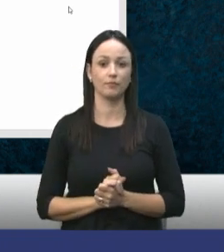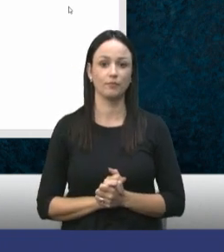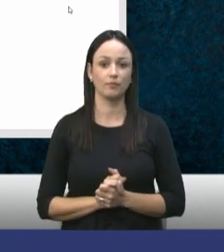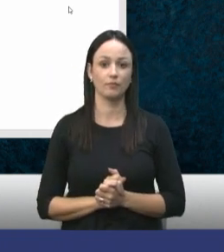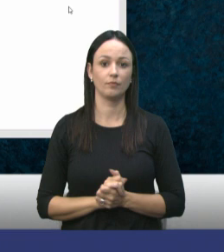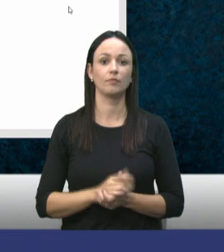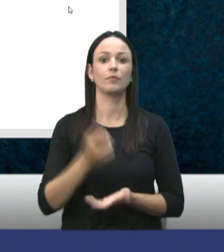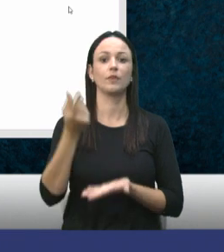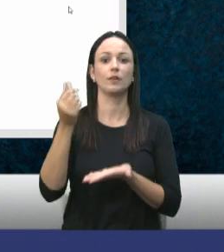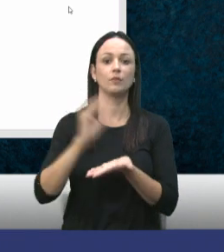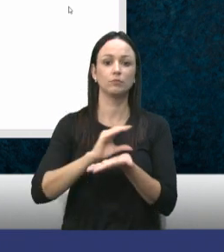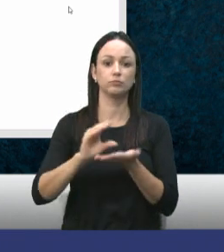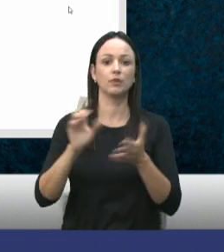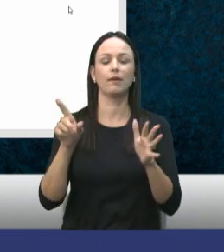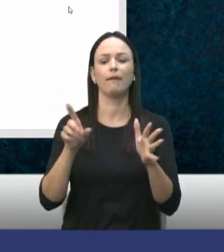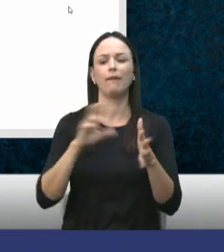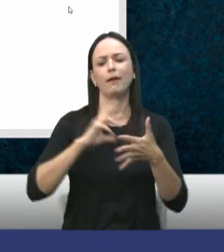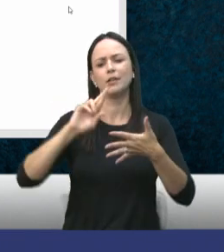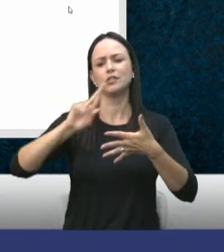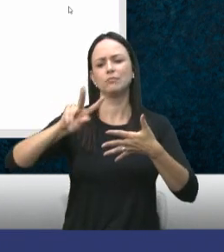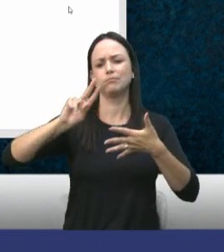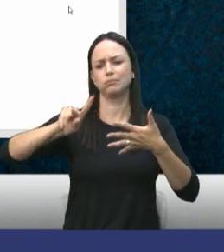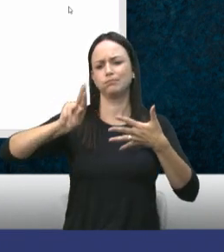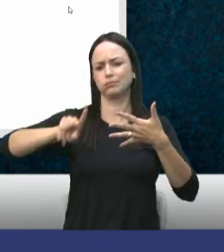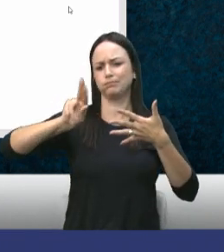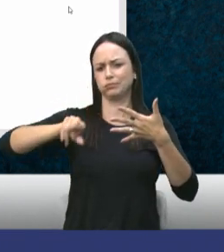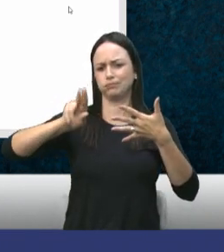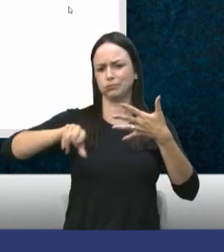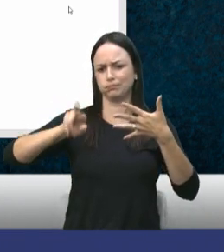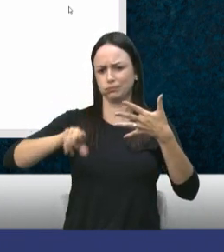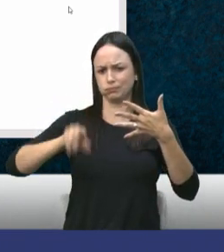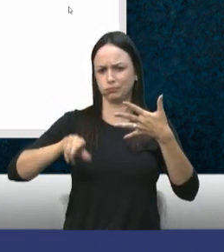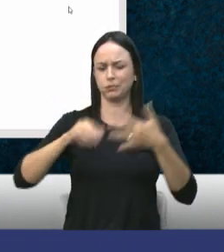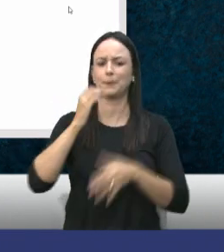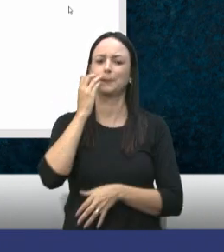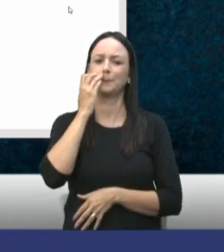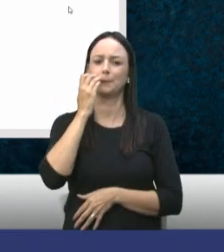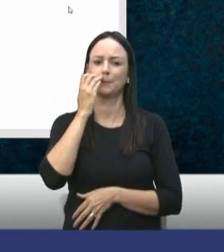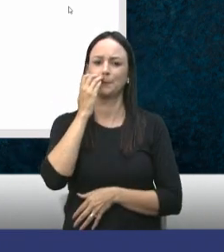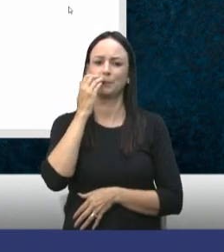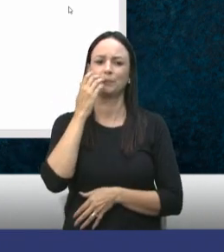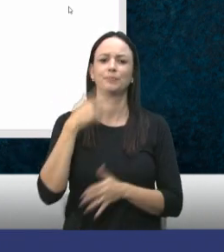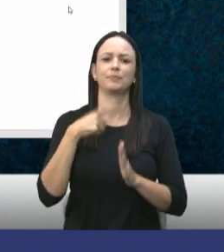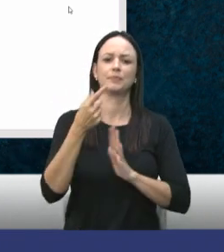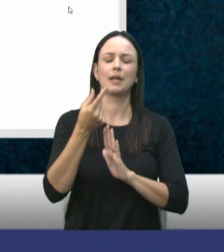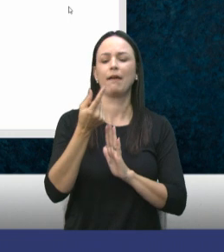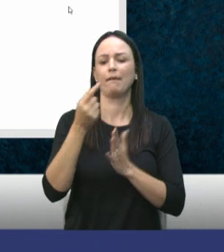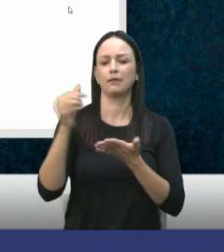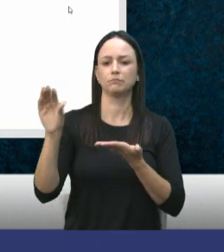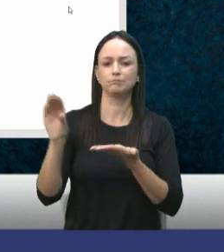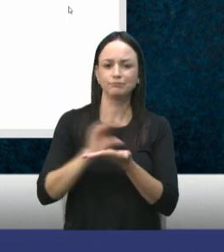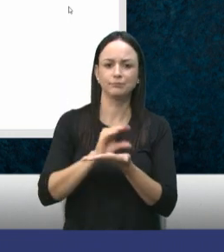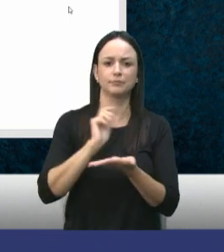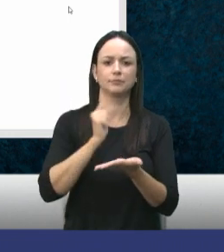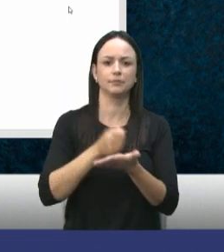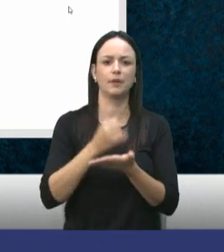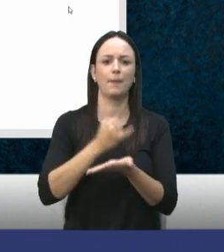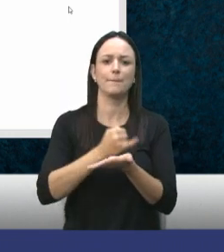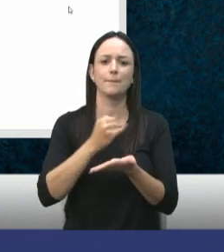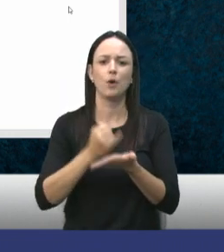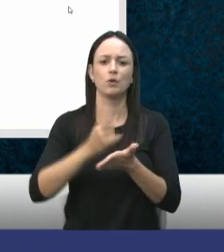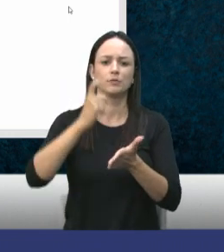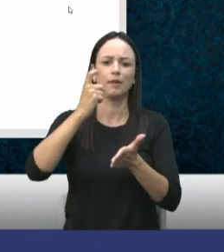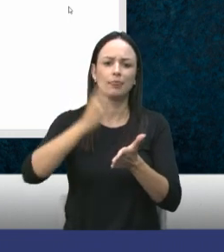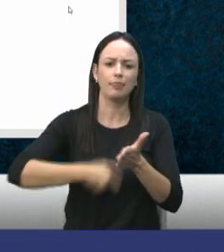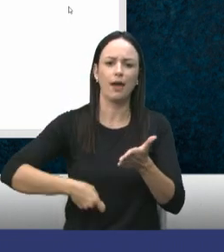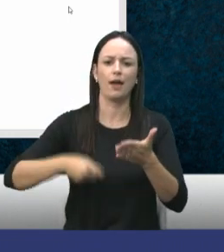Receita estimada por tipo. Nós vamos então, receitas correntes, impostos, taxas,